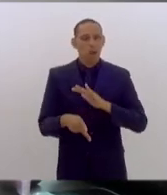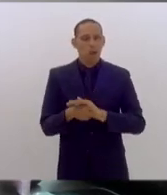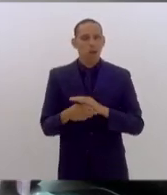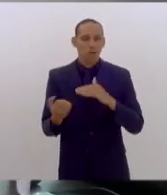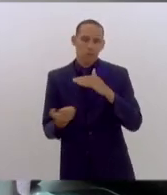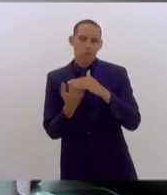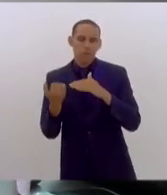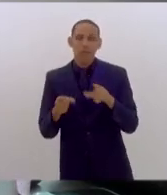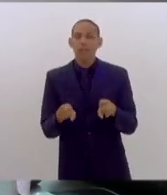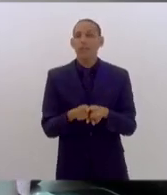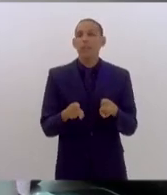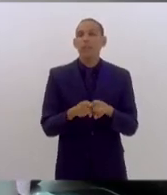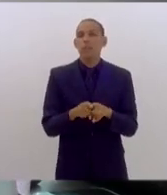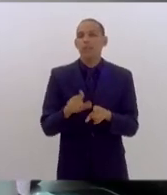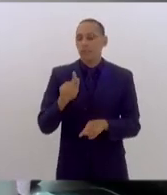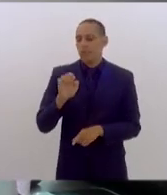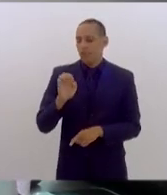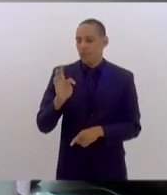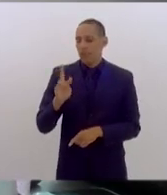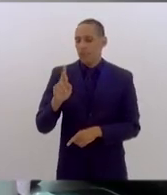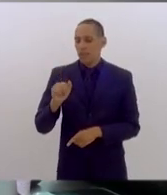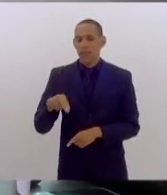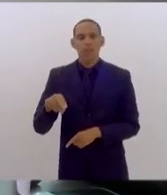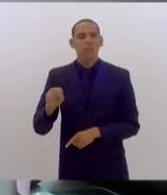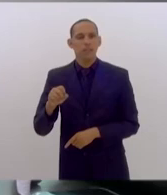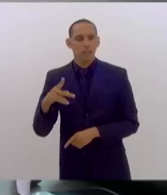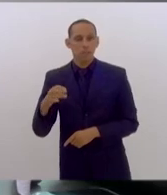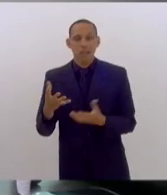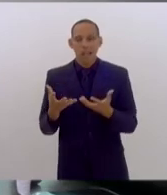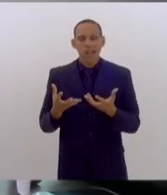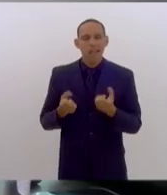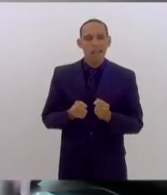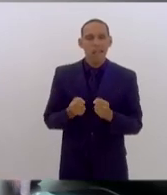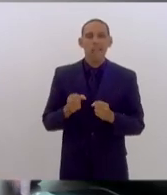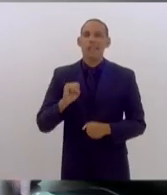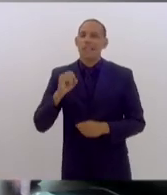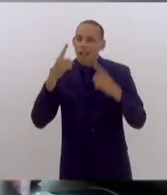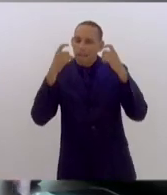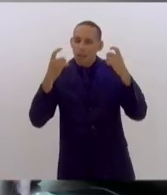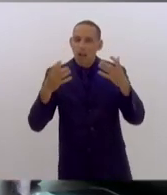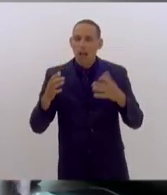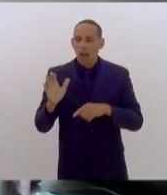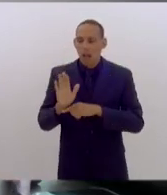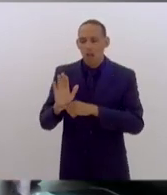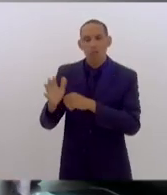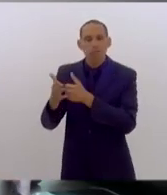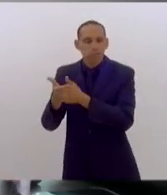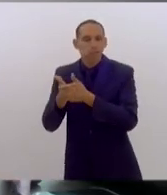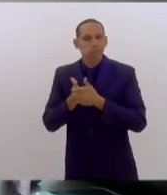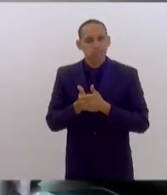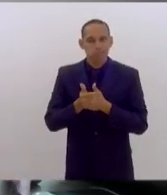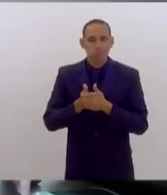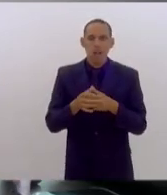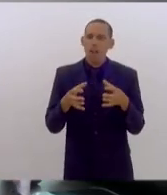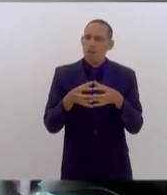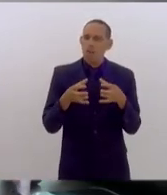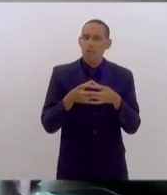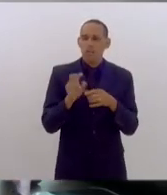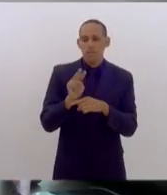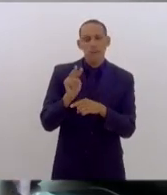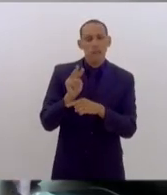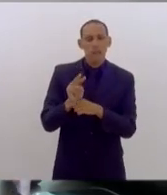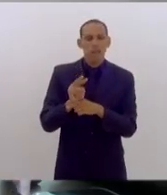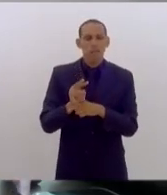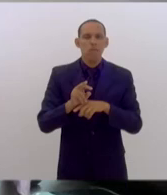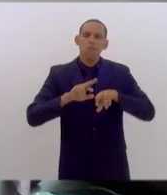instituição vantagem transferir setor de atendimento acolhimento de vítimas de ocorrências violentas do transporte público com previsão de equipe multidisciplinar